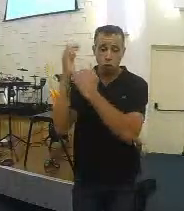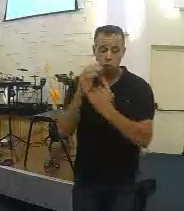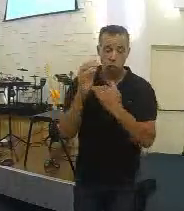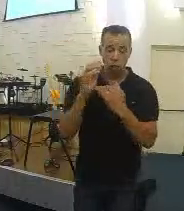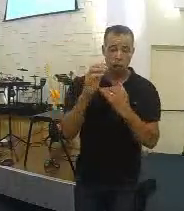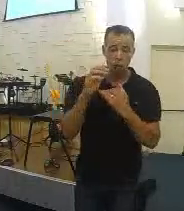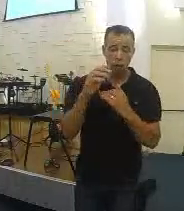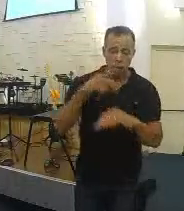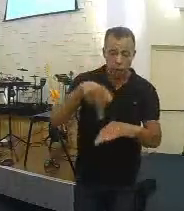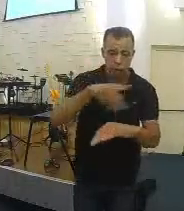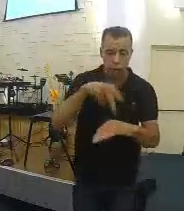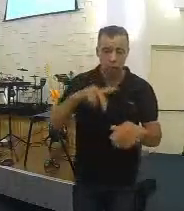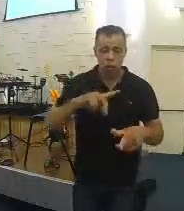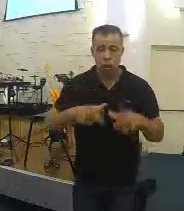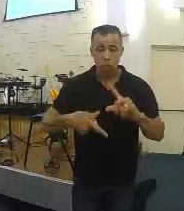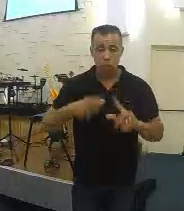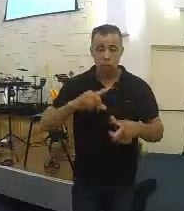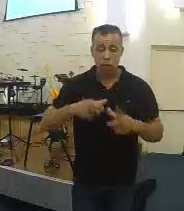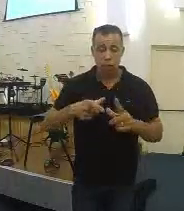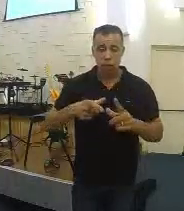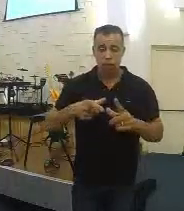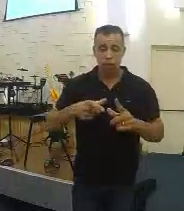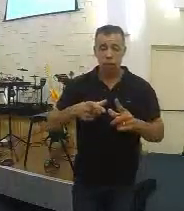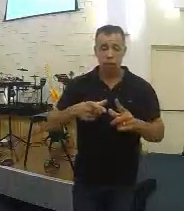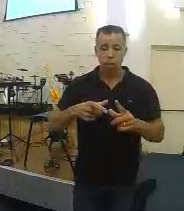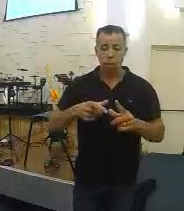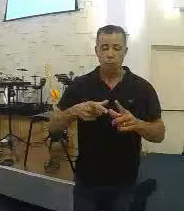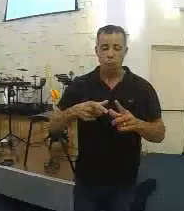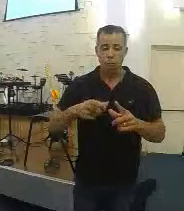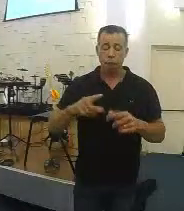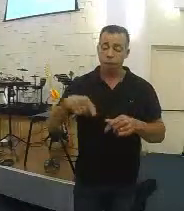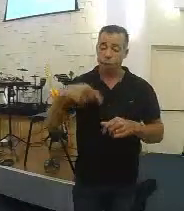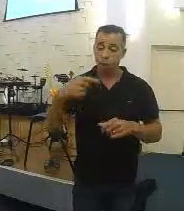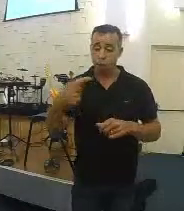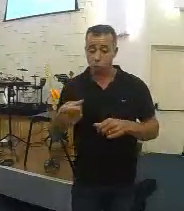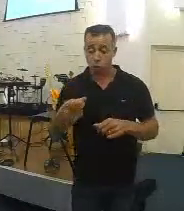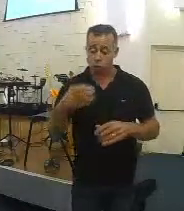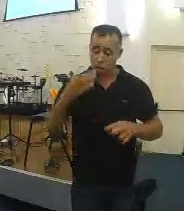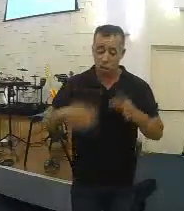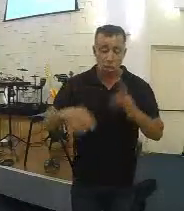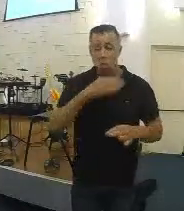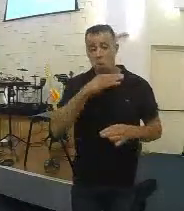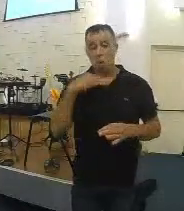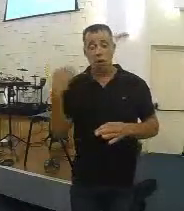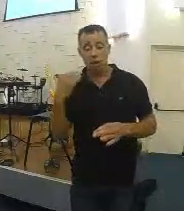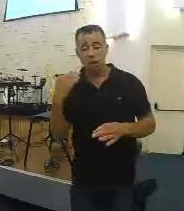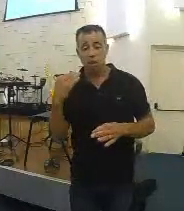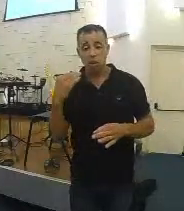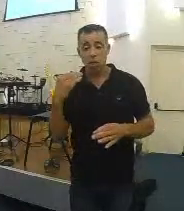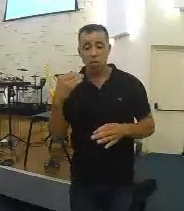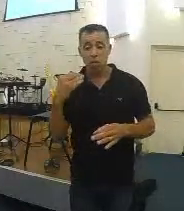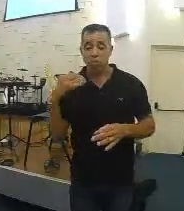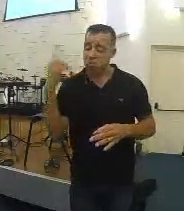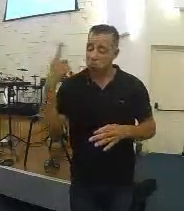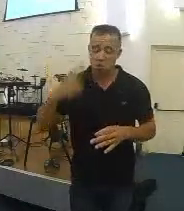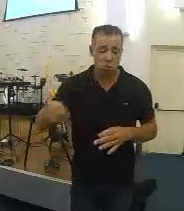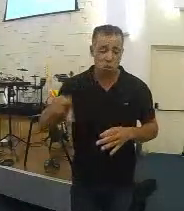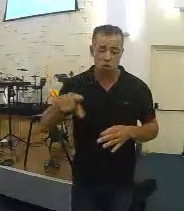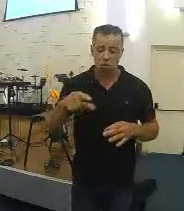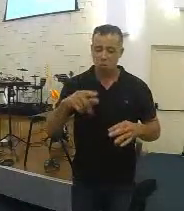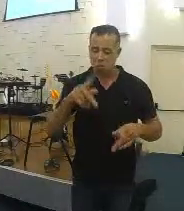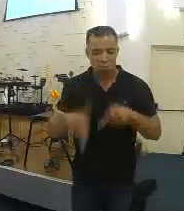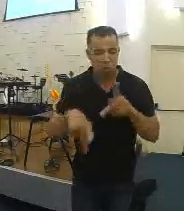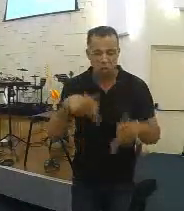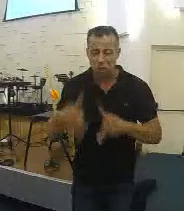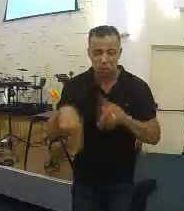julgar a Israel. E então, depois que esse juiz morria, o ciclo continuava: